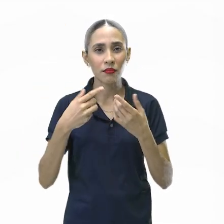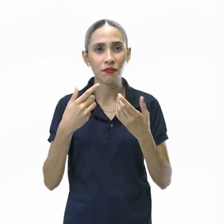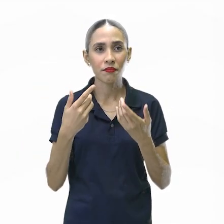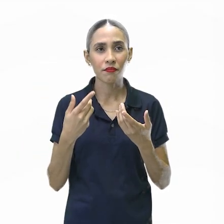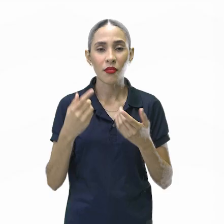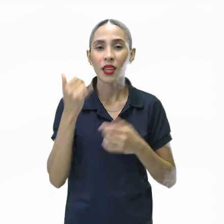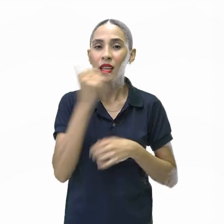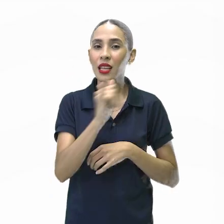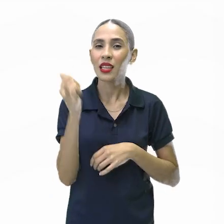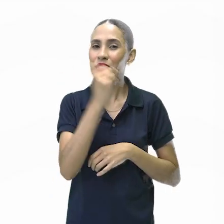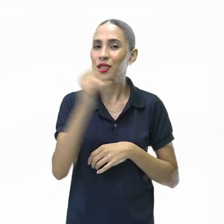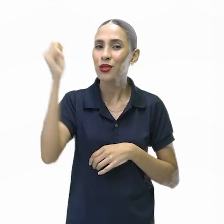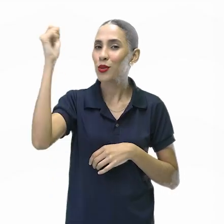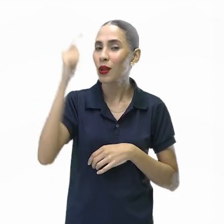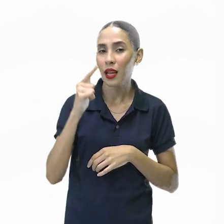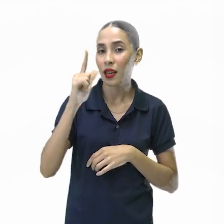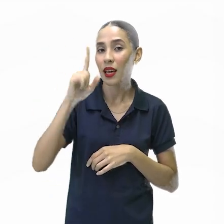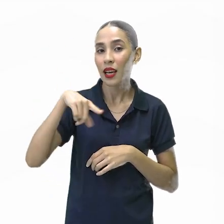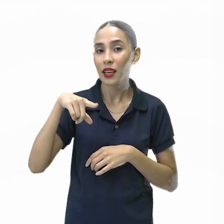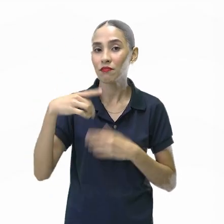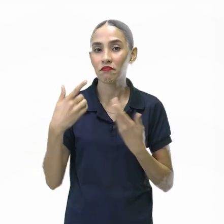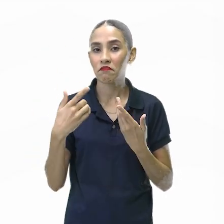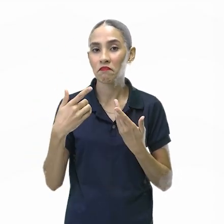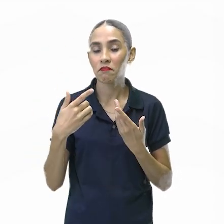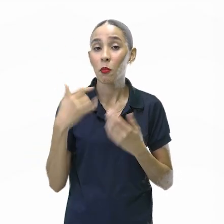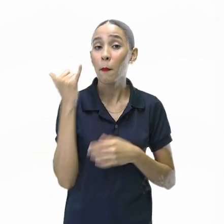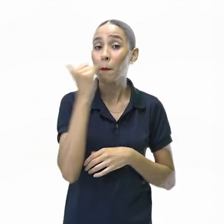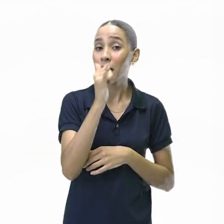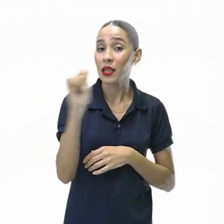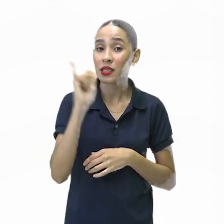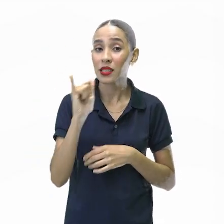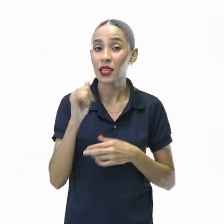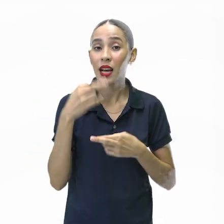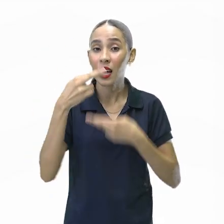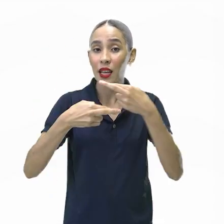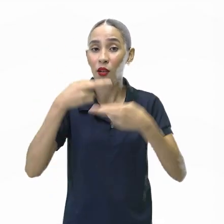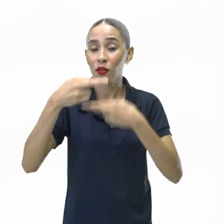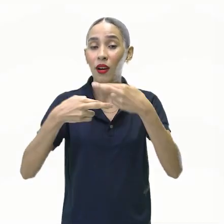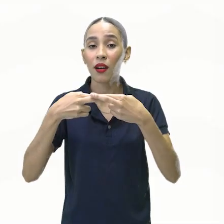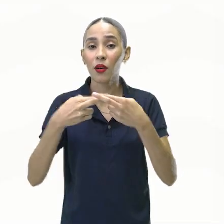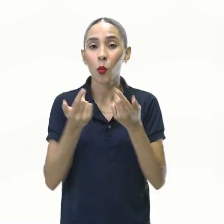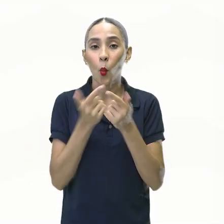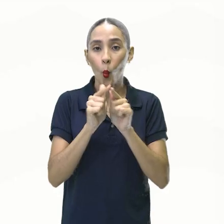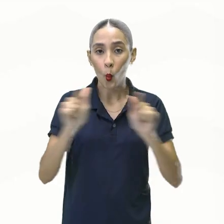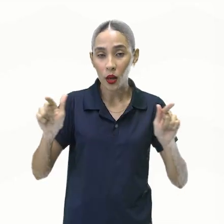que a energia solar ela é uma energia renovável? Porque